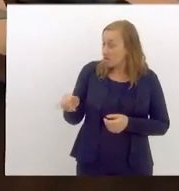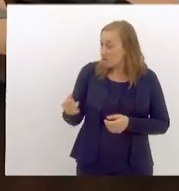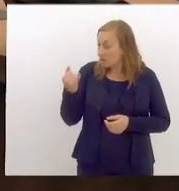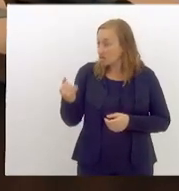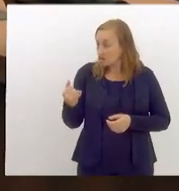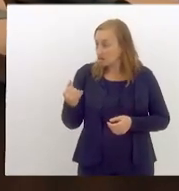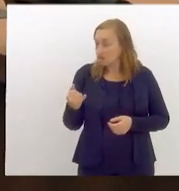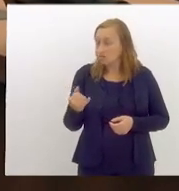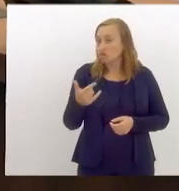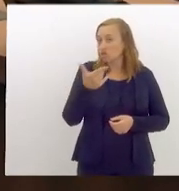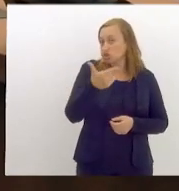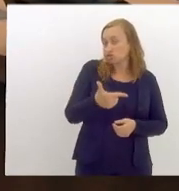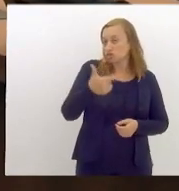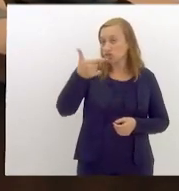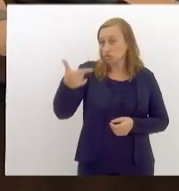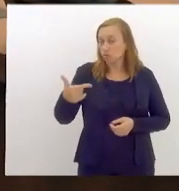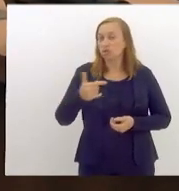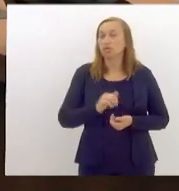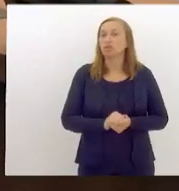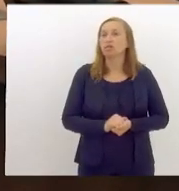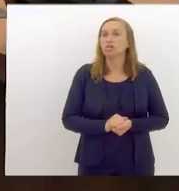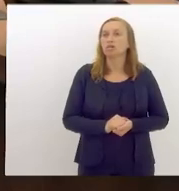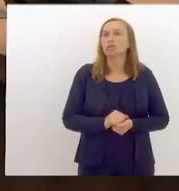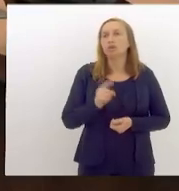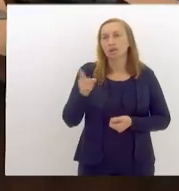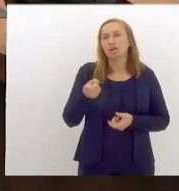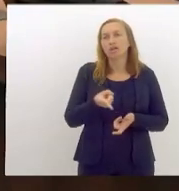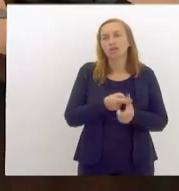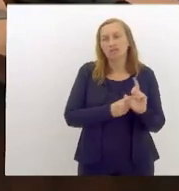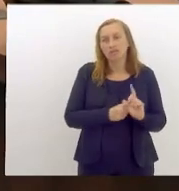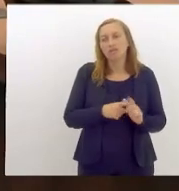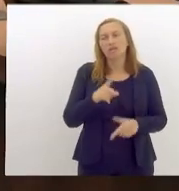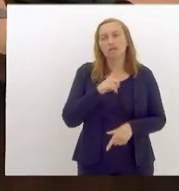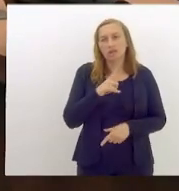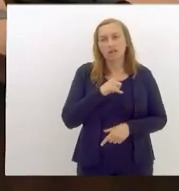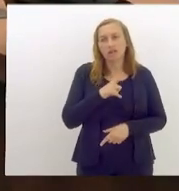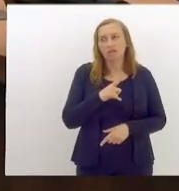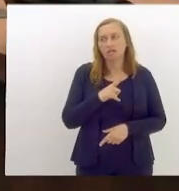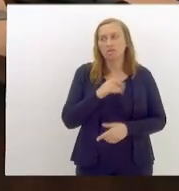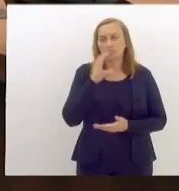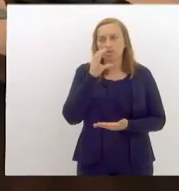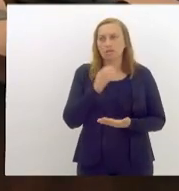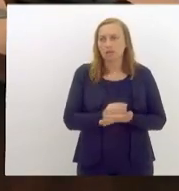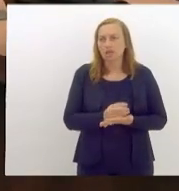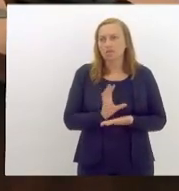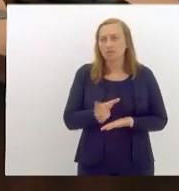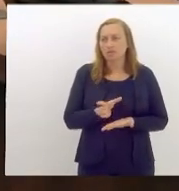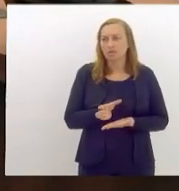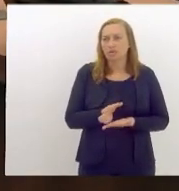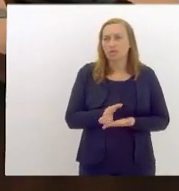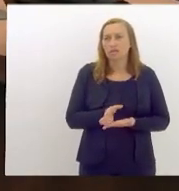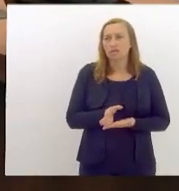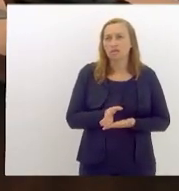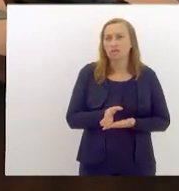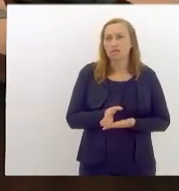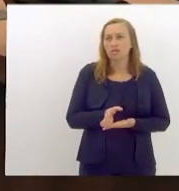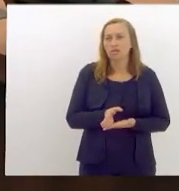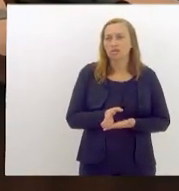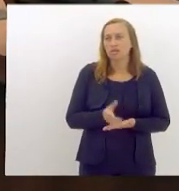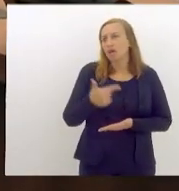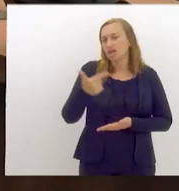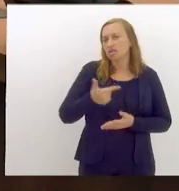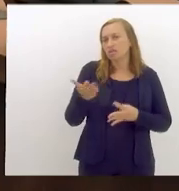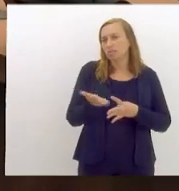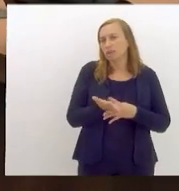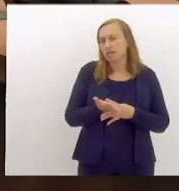de 22 ele tá devendo em tese a